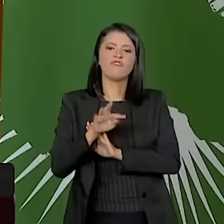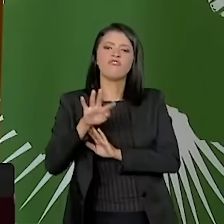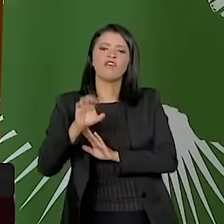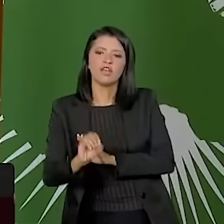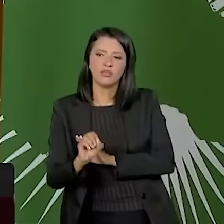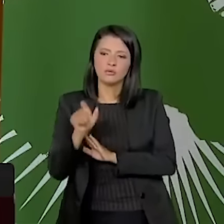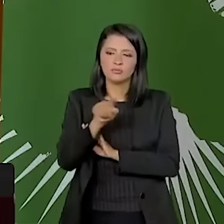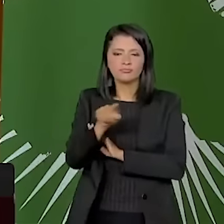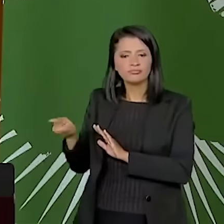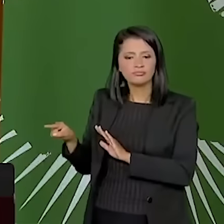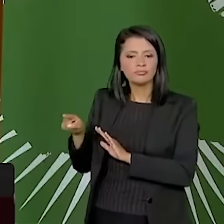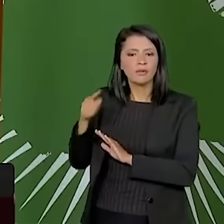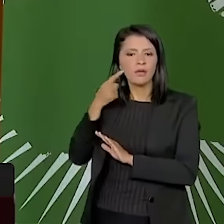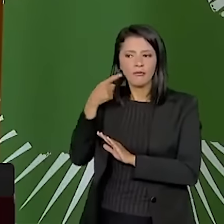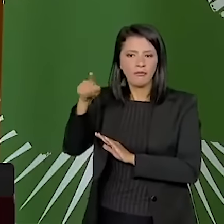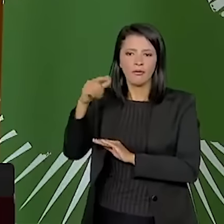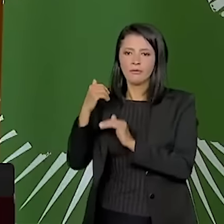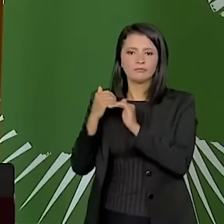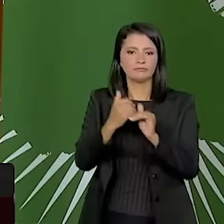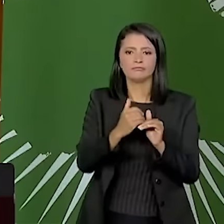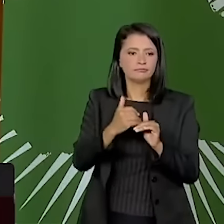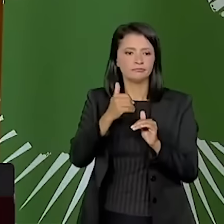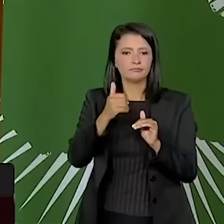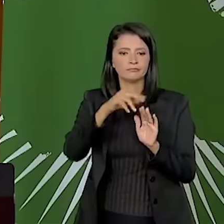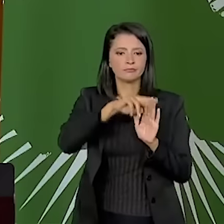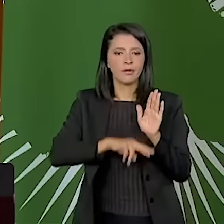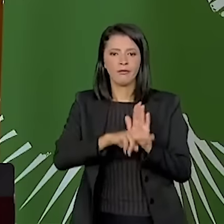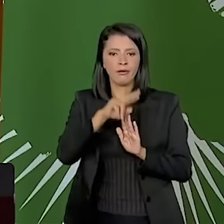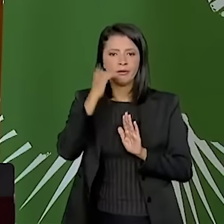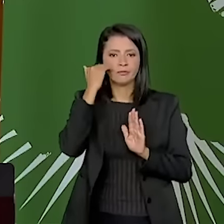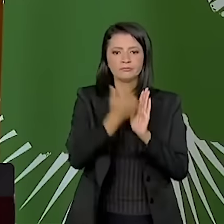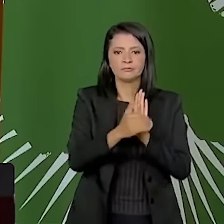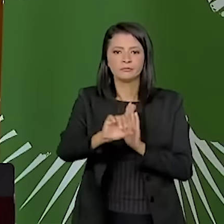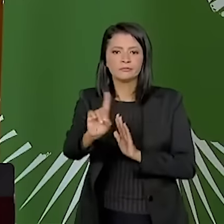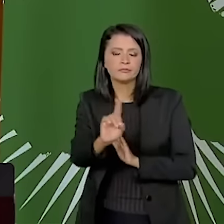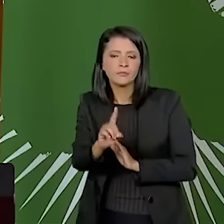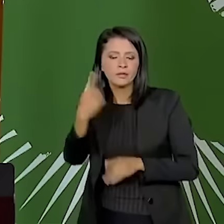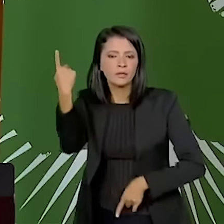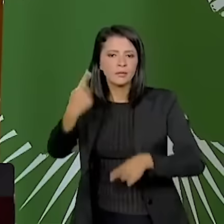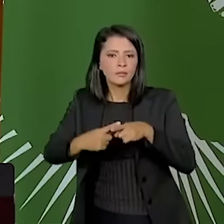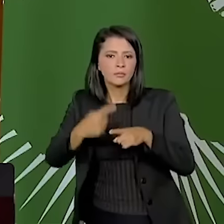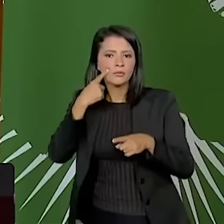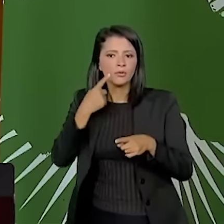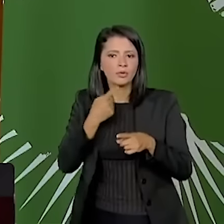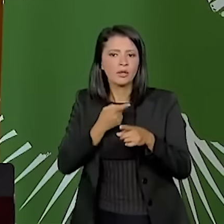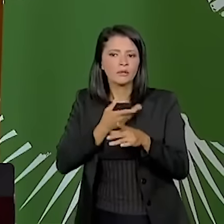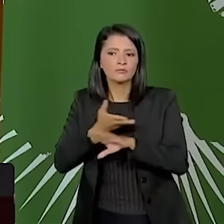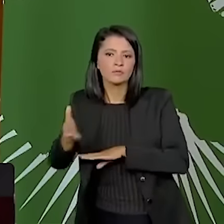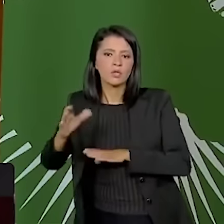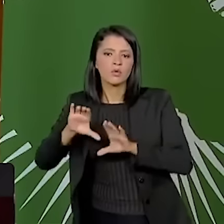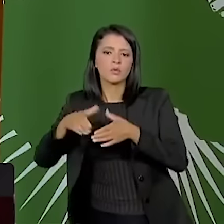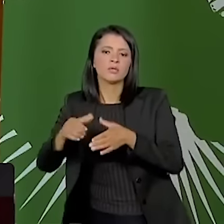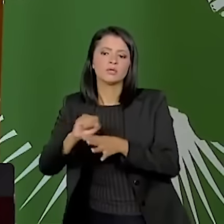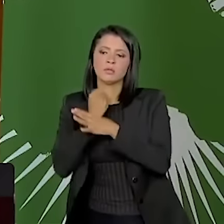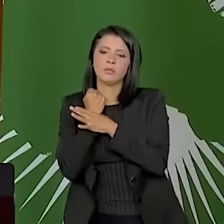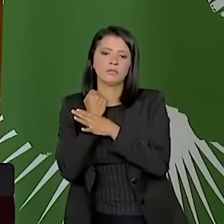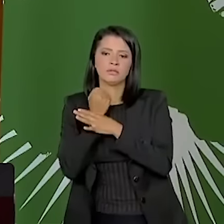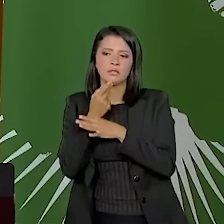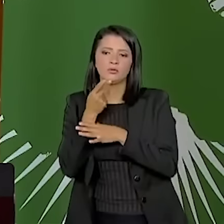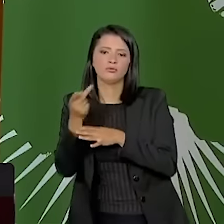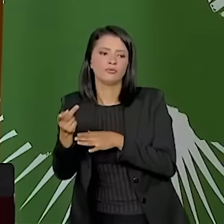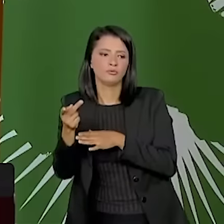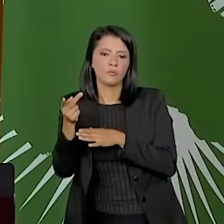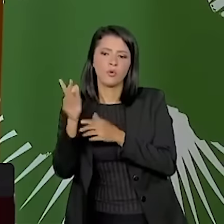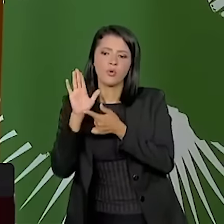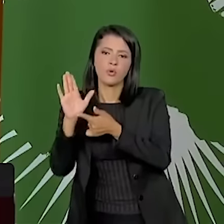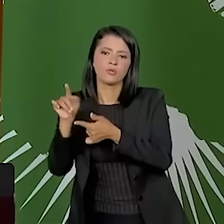são os que não cumprem nada do Conselho de Segurança porque não se submetem ao Conselho de Segurança. Então,